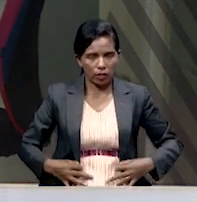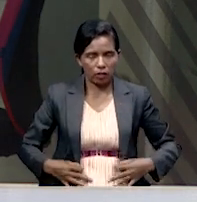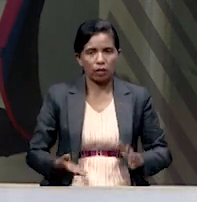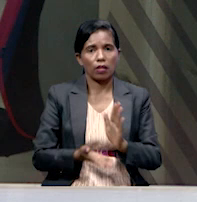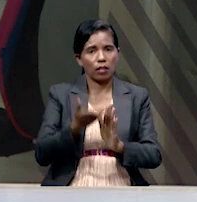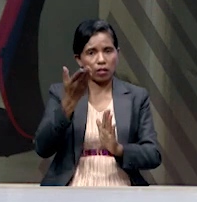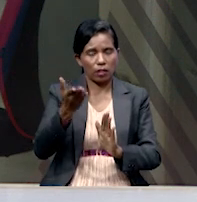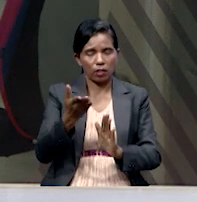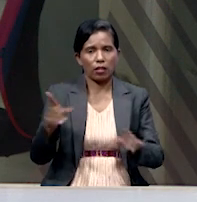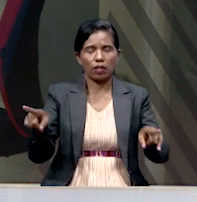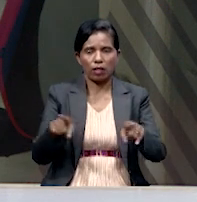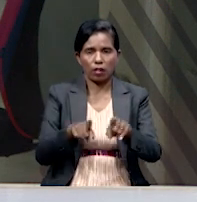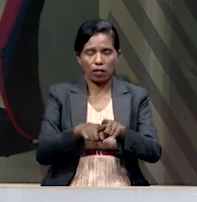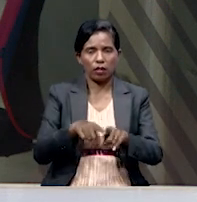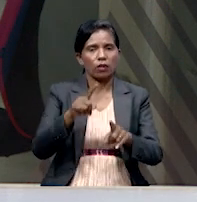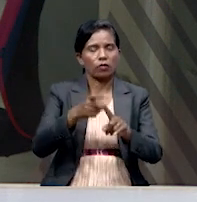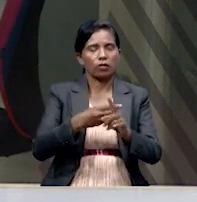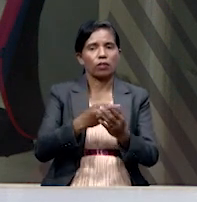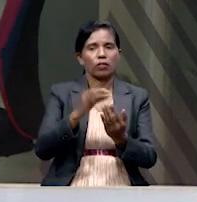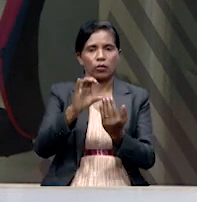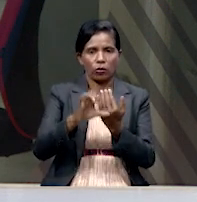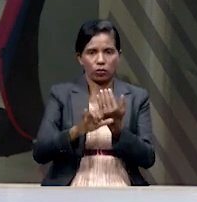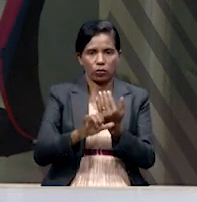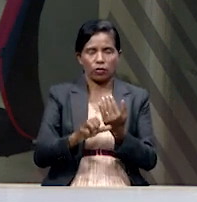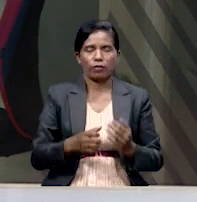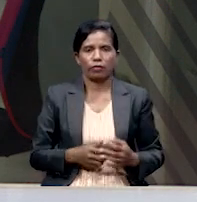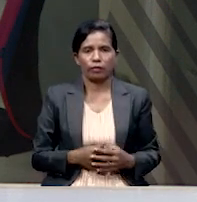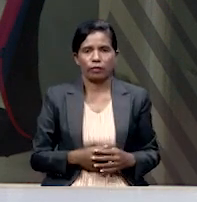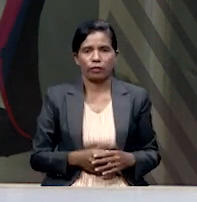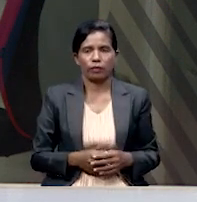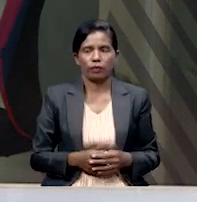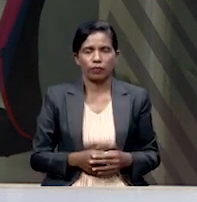ASLIU, compara ho fulan julho.